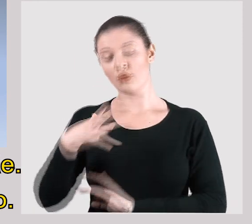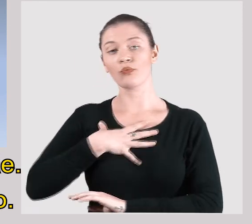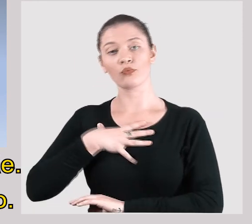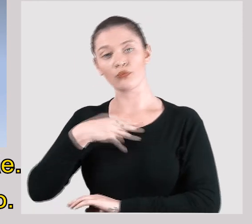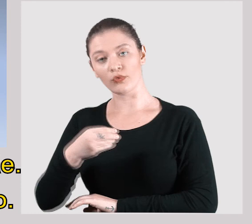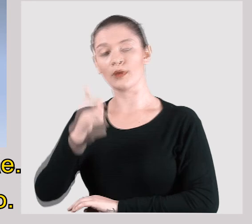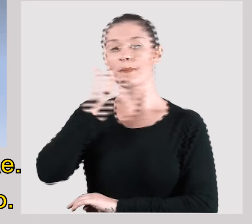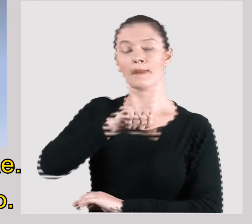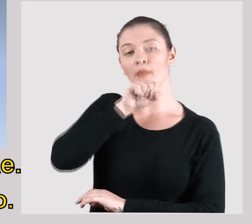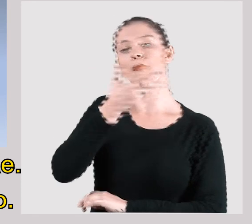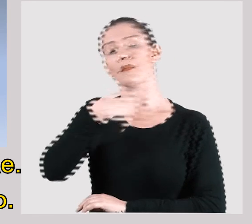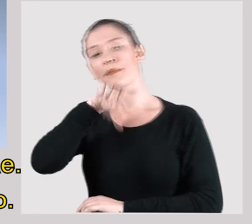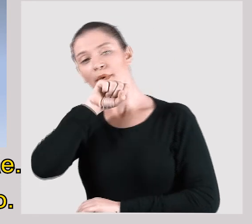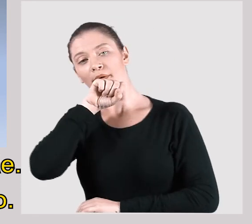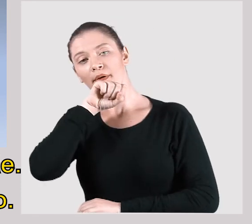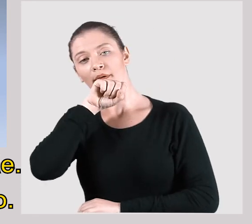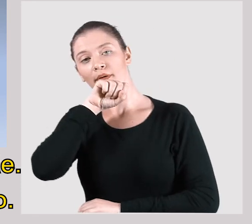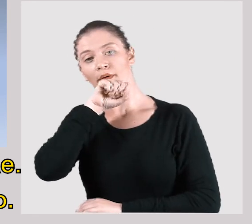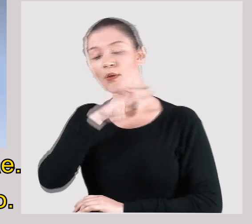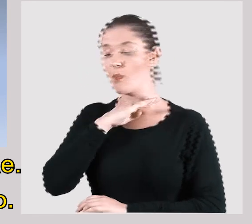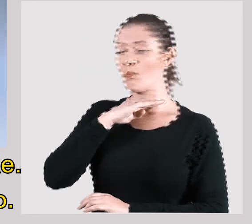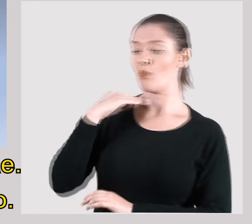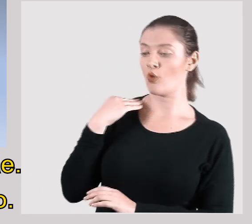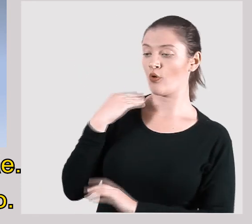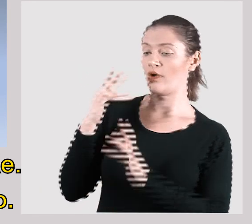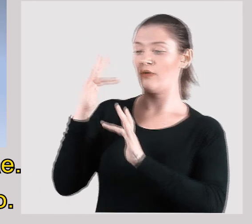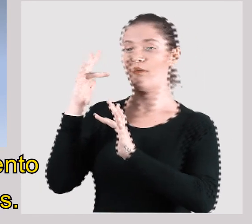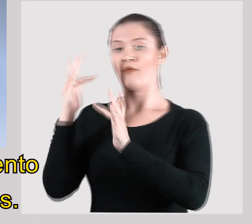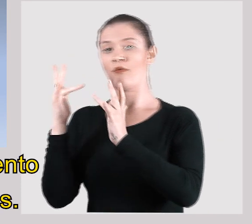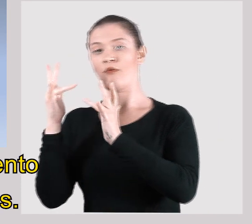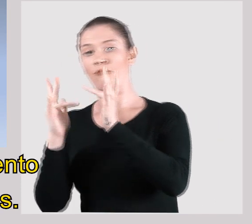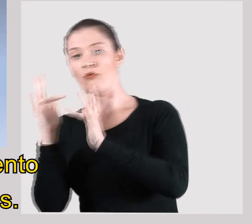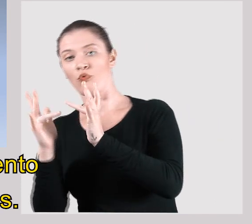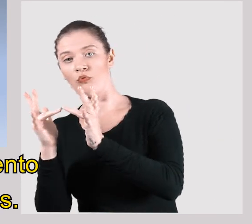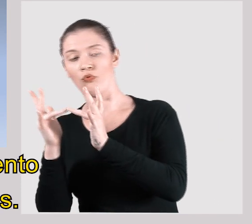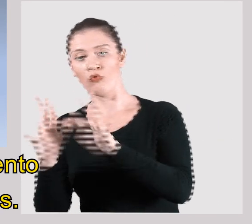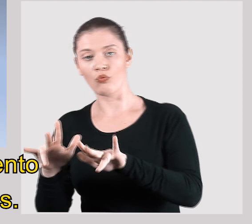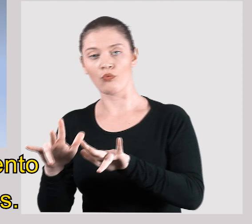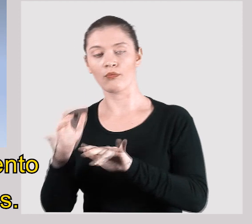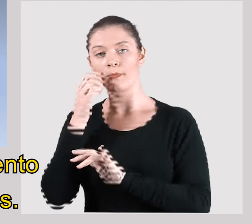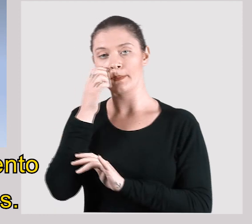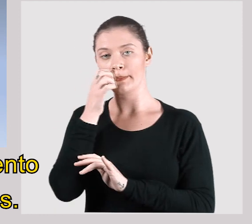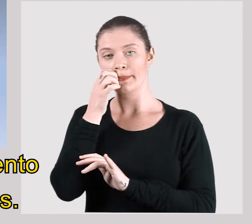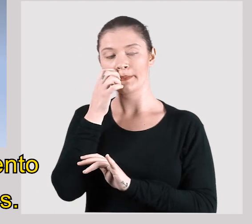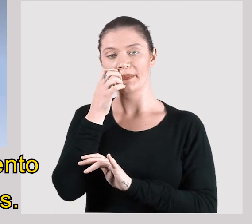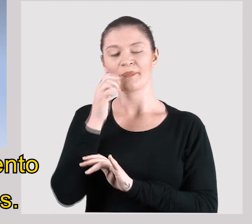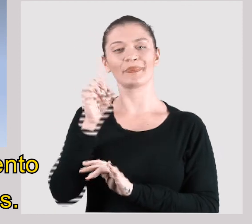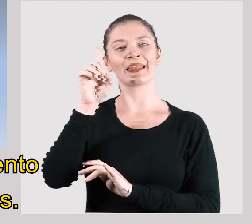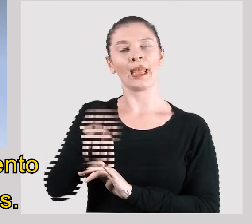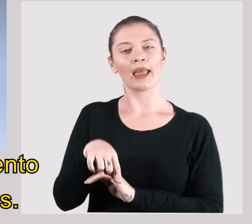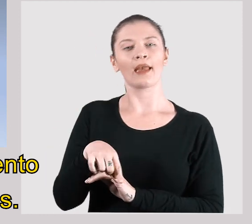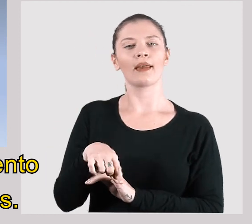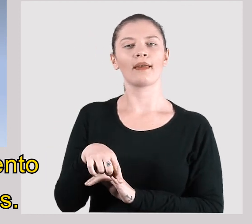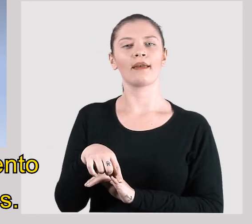ela vira pai ou mãe, né? Morre um cônjuge, vira um viúvo. Então, assim, faz parte do desenvolvimento humano